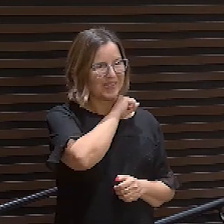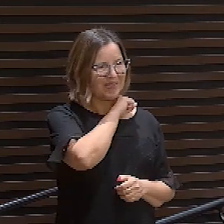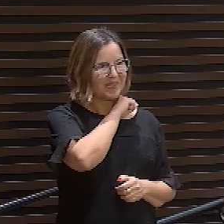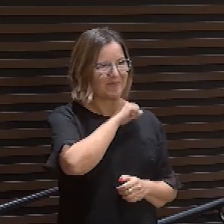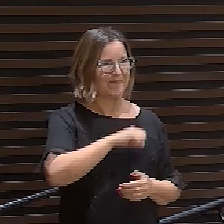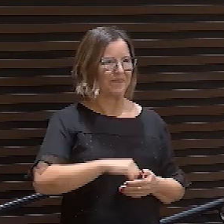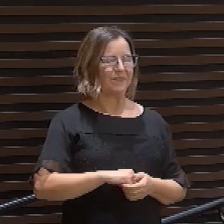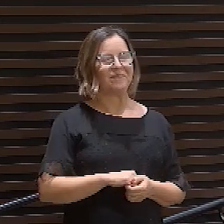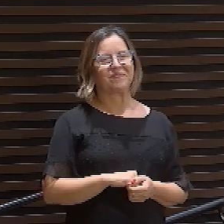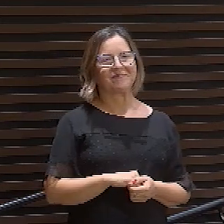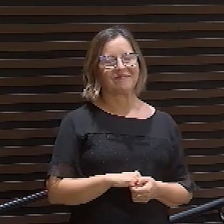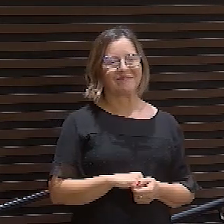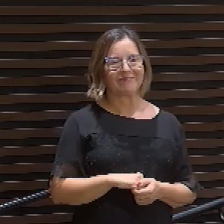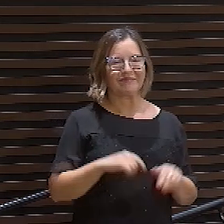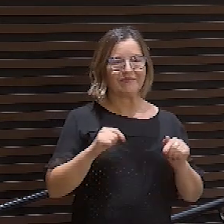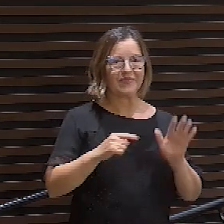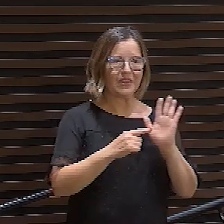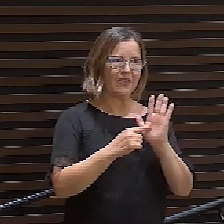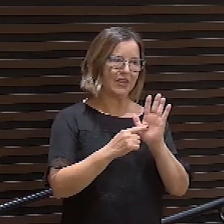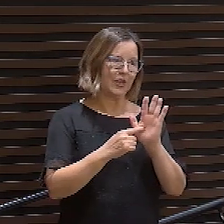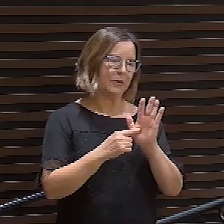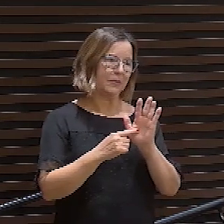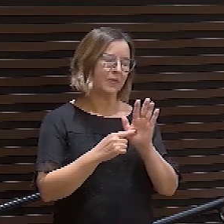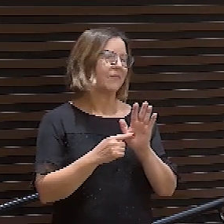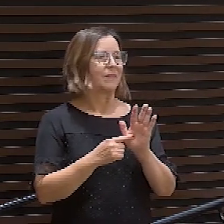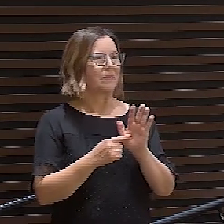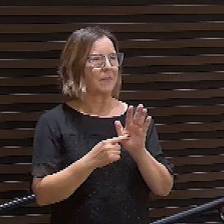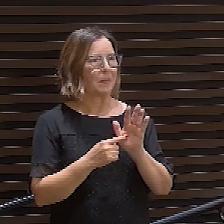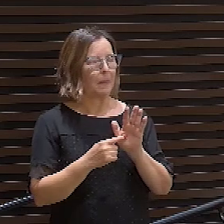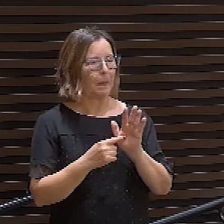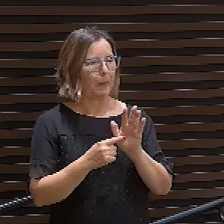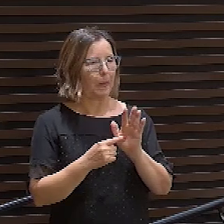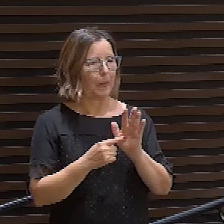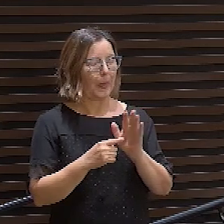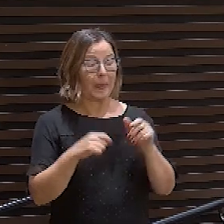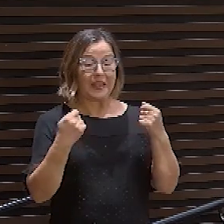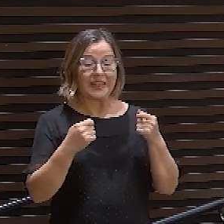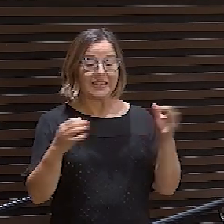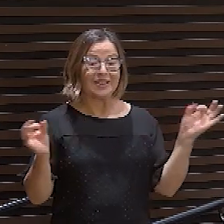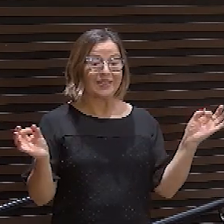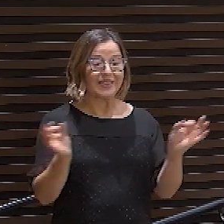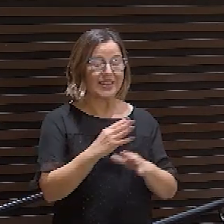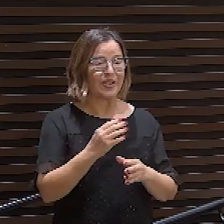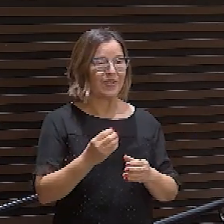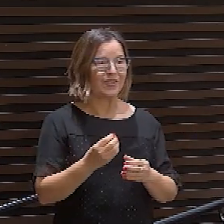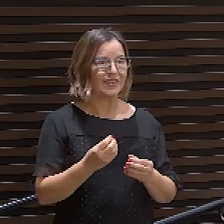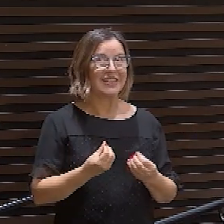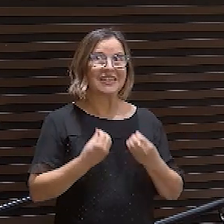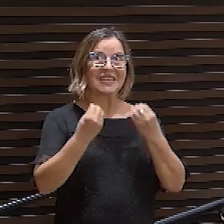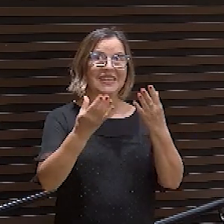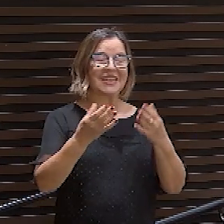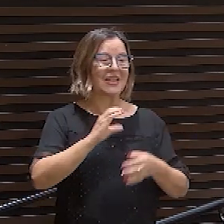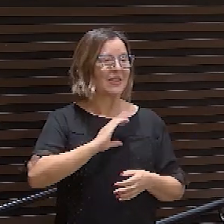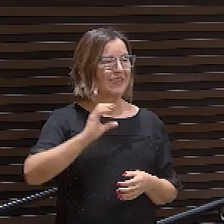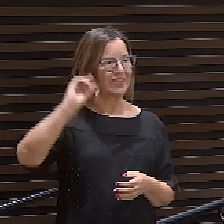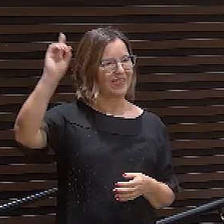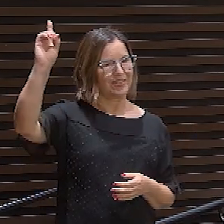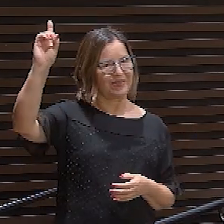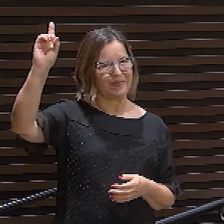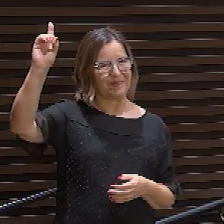Aqui nós vemos a representação da necessidade total de entrega e de confiança a Deus.